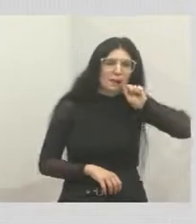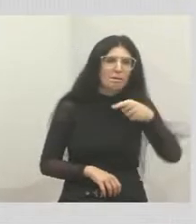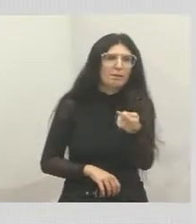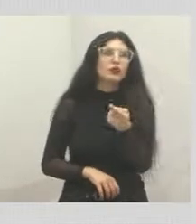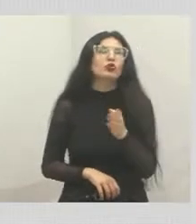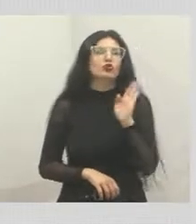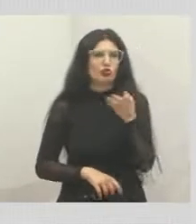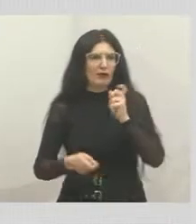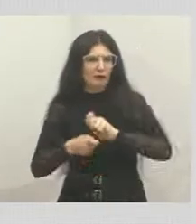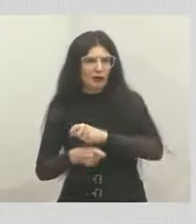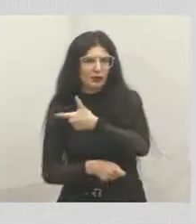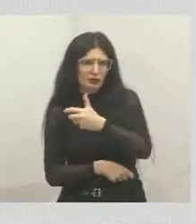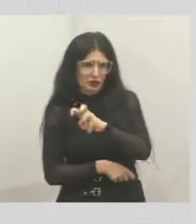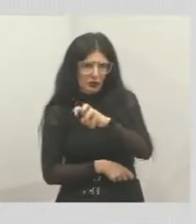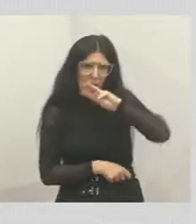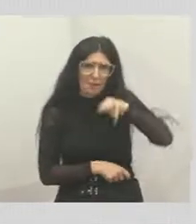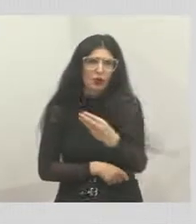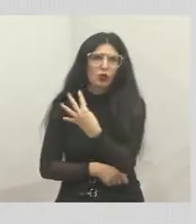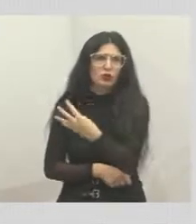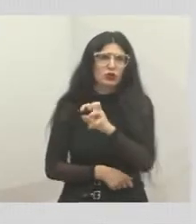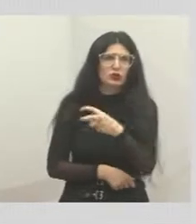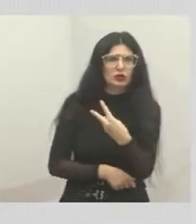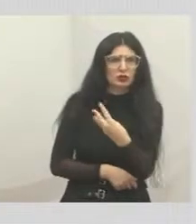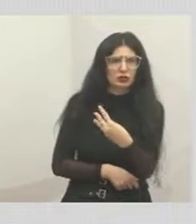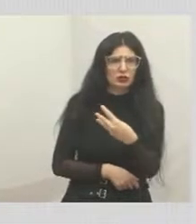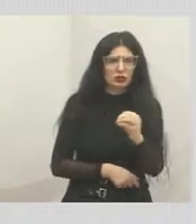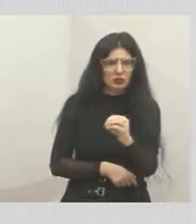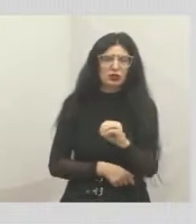25.430.000, um percentual de